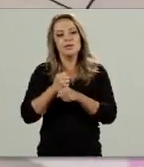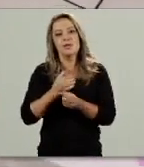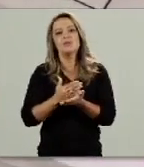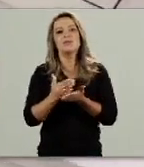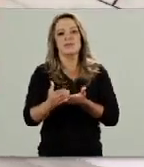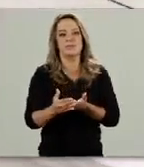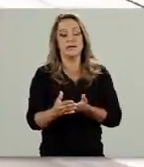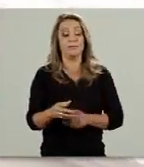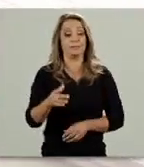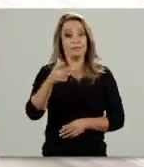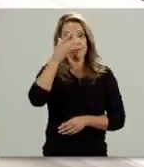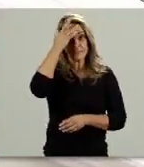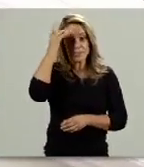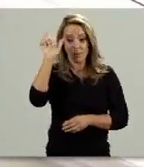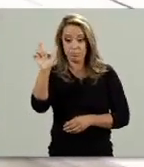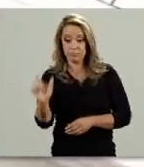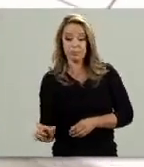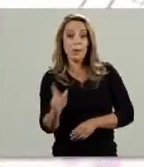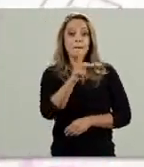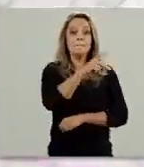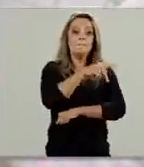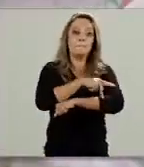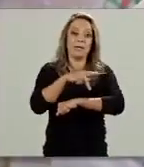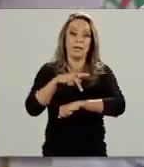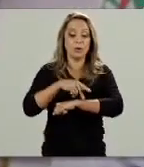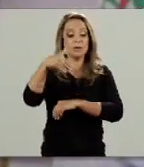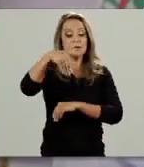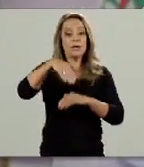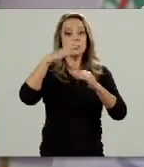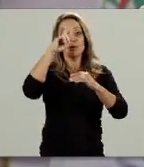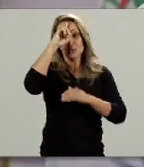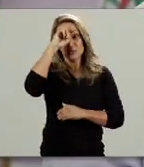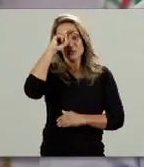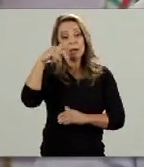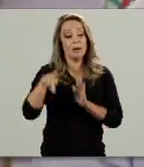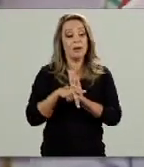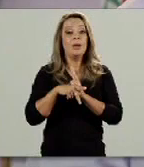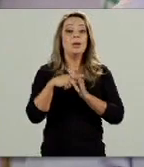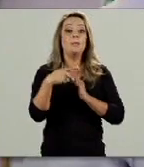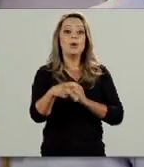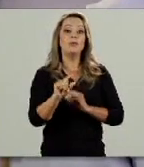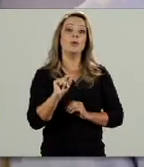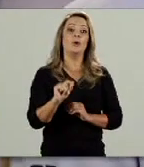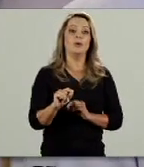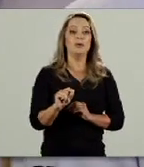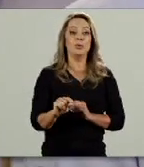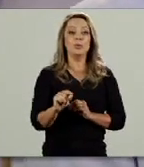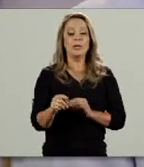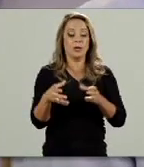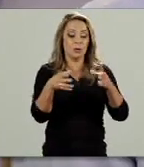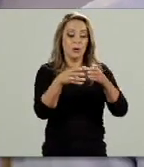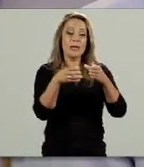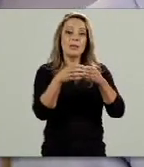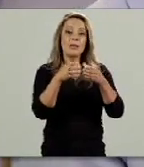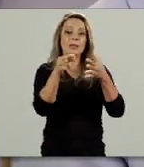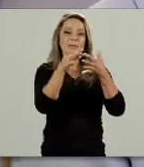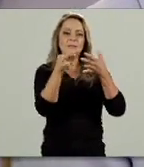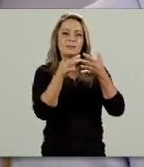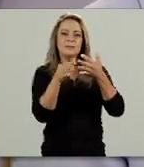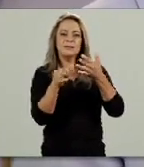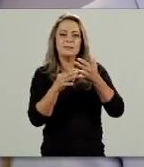nos anos iniciais. O pedagogo, na verdade, dentro do espaço hospitalar, ele passa a fazer parte de uma